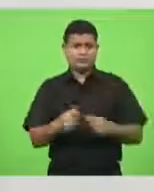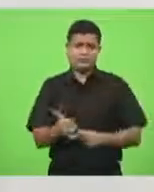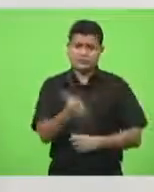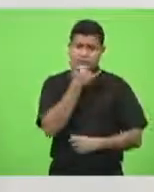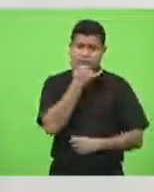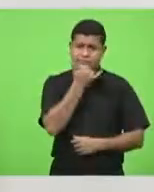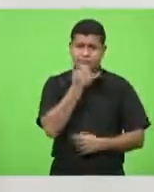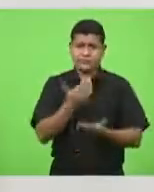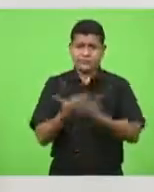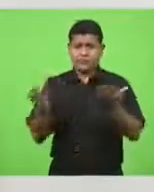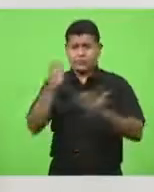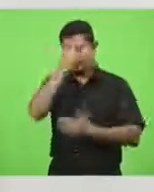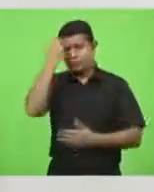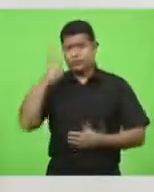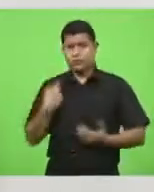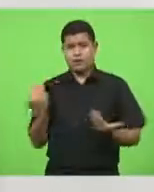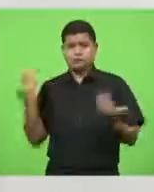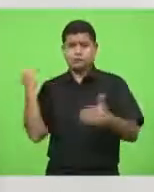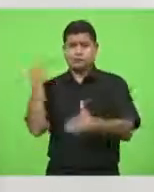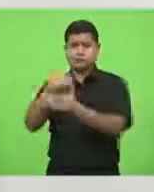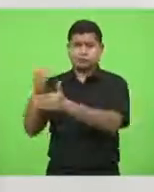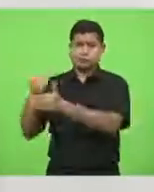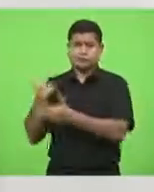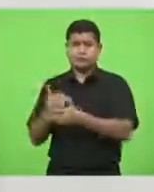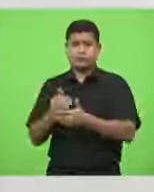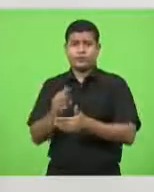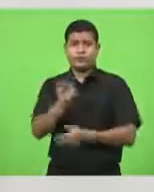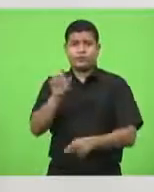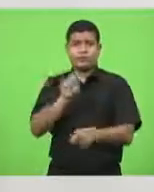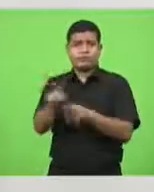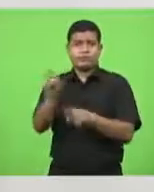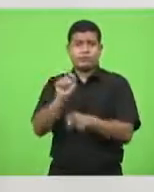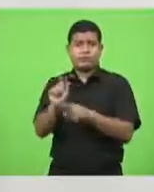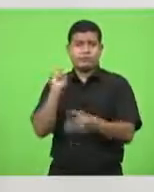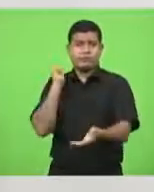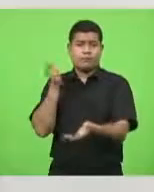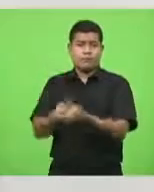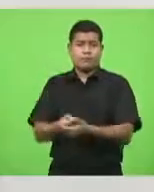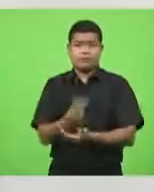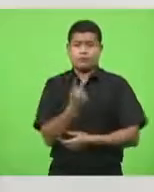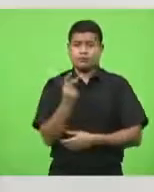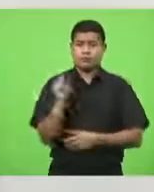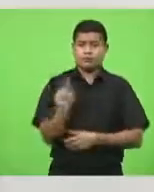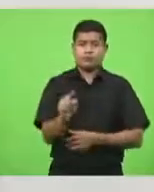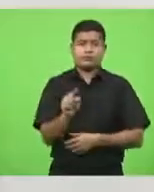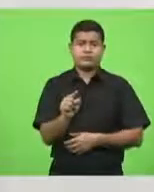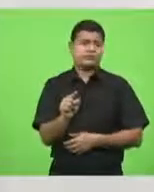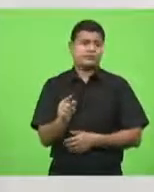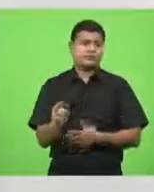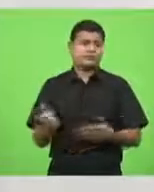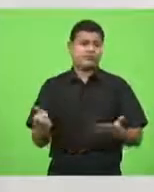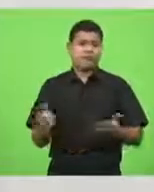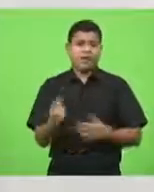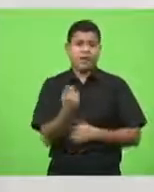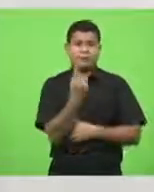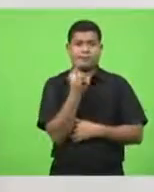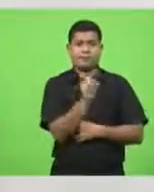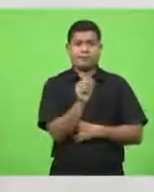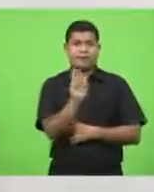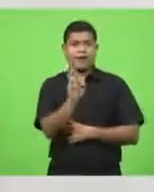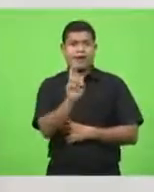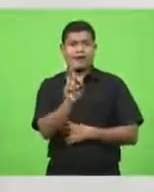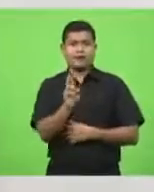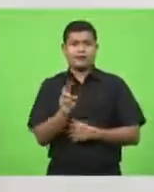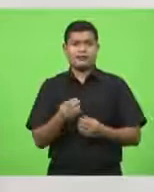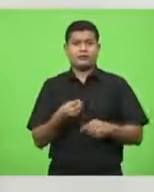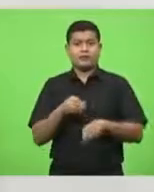que estão fechando as portas, só de aluguel pagam 1.500, 2.000, um auxílio de R$ 1.000, como ele sugeriu, é